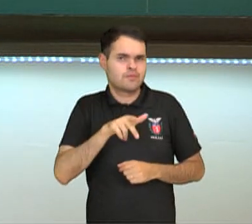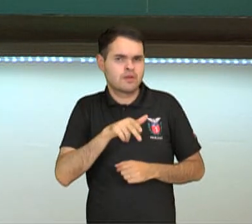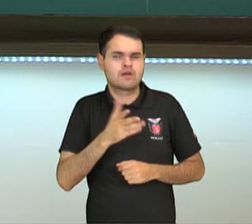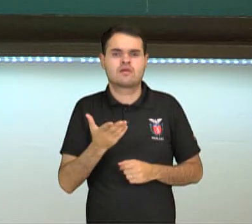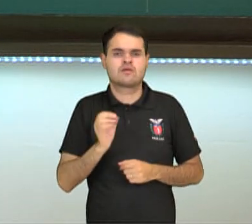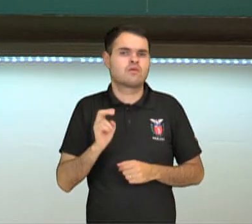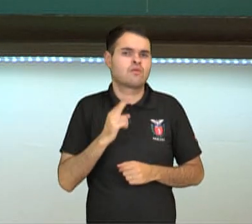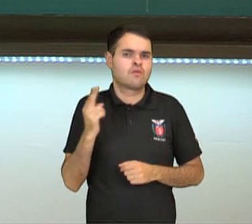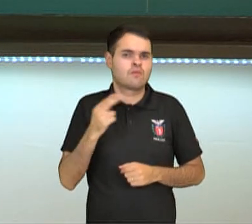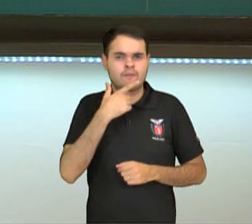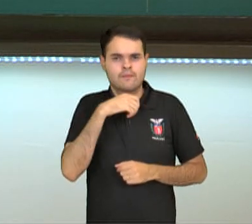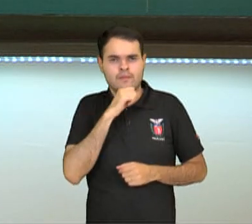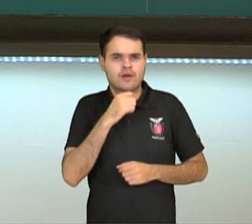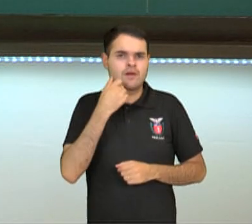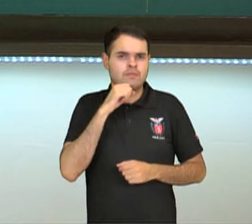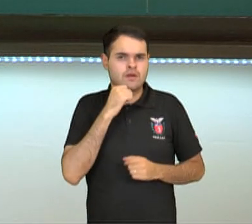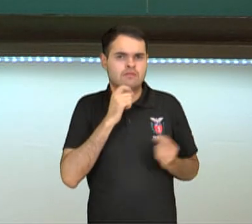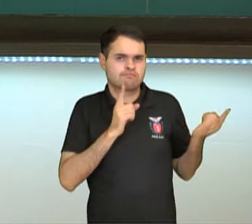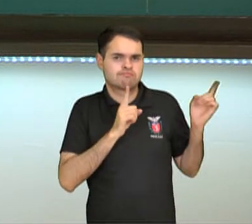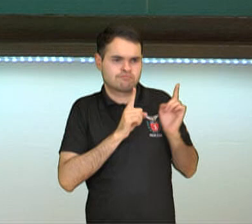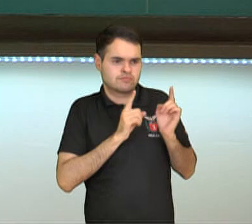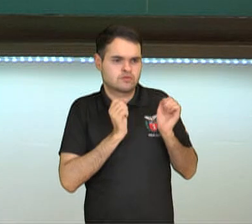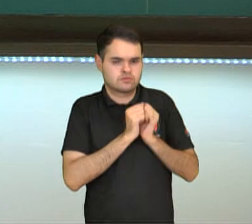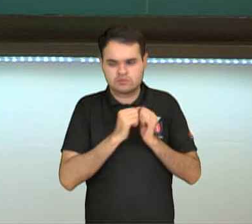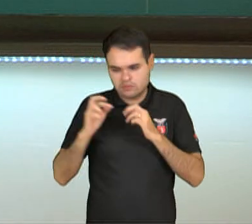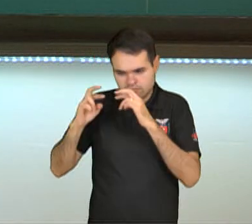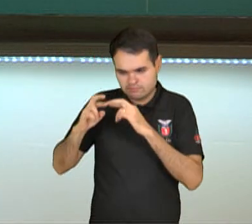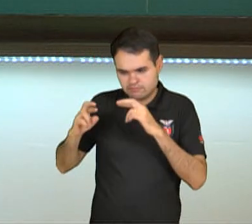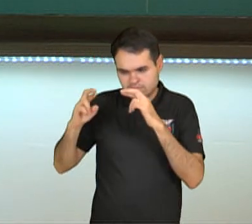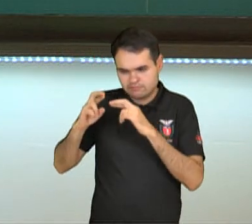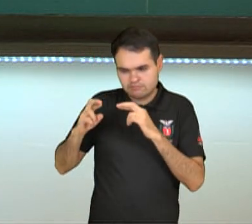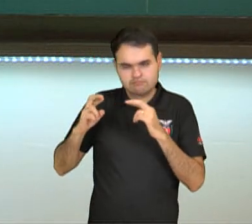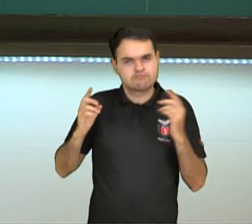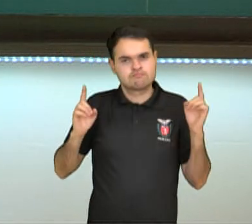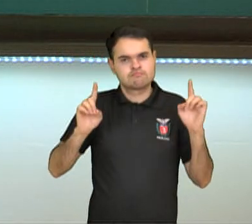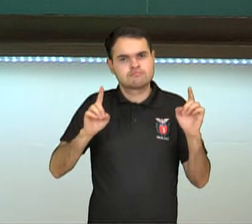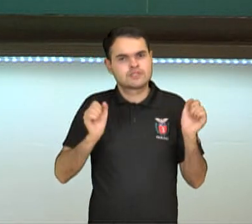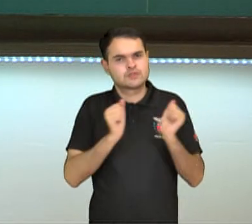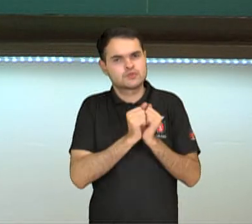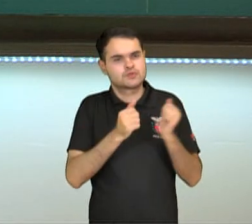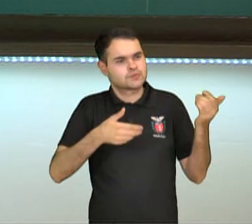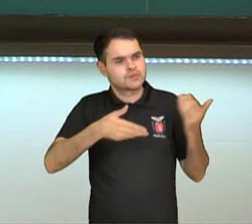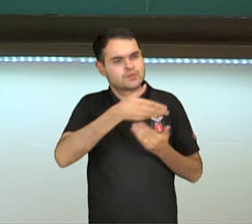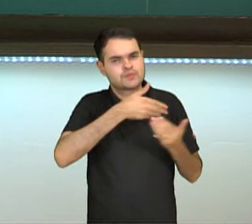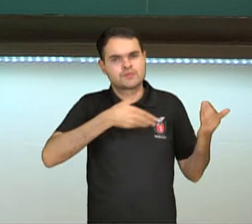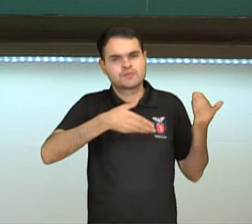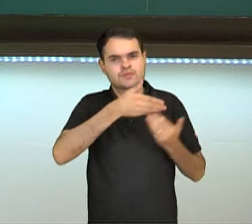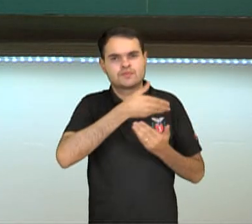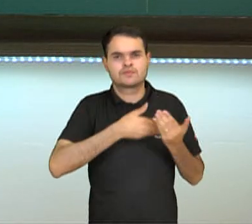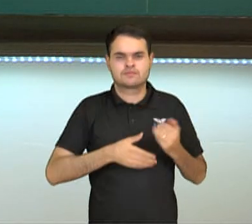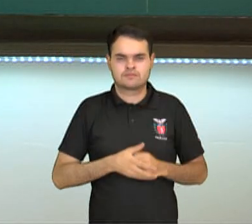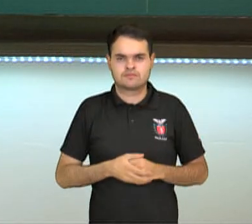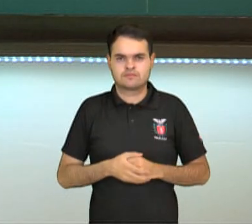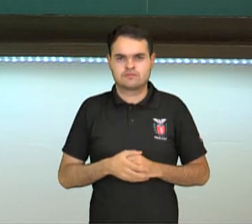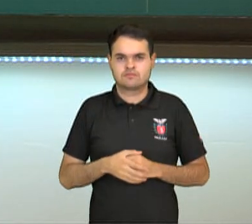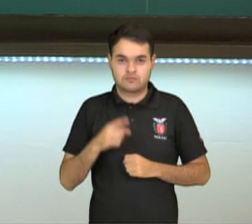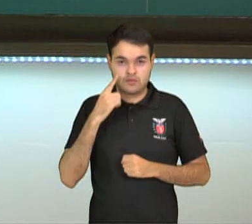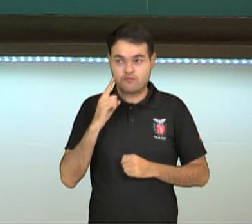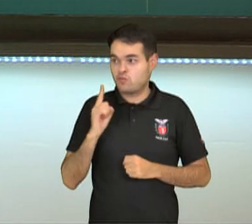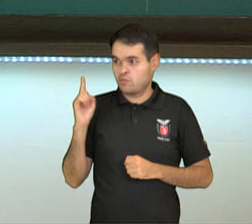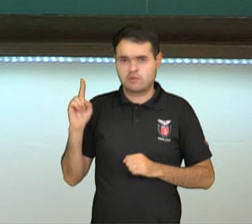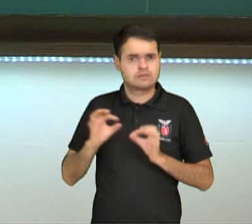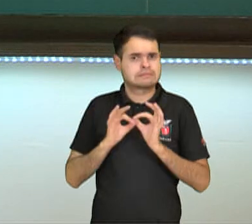ou mesmo o seu pai e sua mãe, convida eles para fazer essa sua sequência de exercício. Você viu que é uma